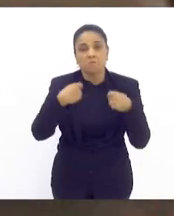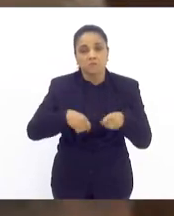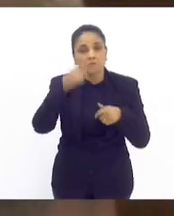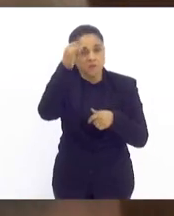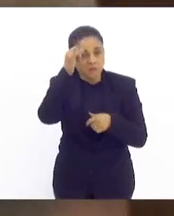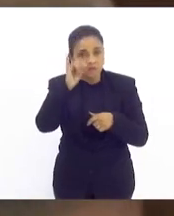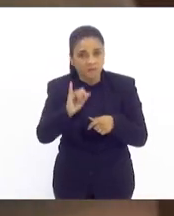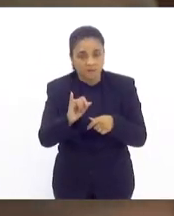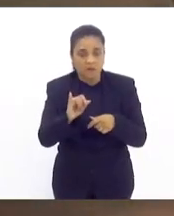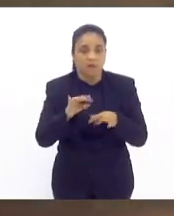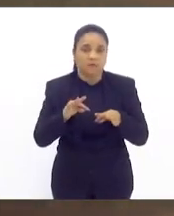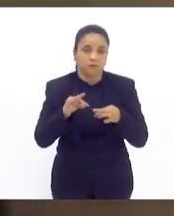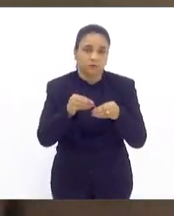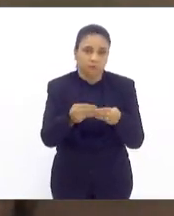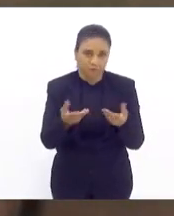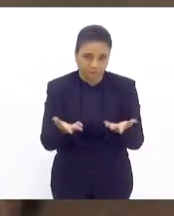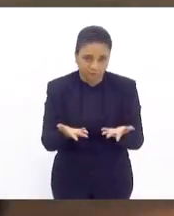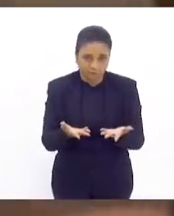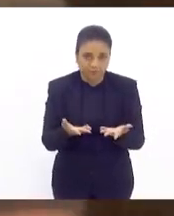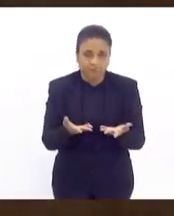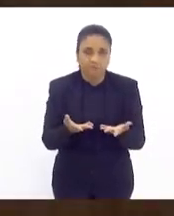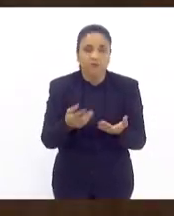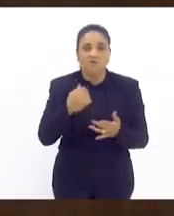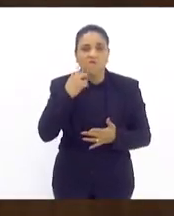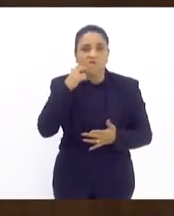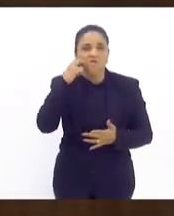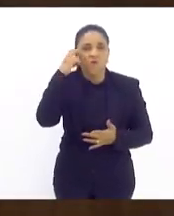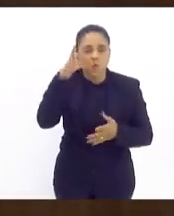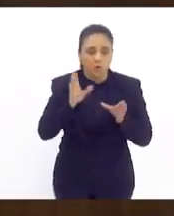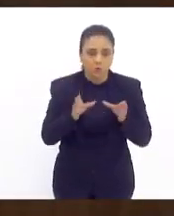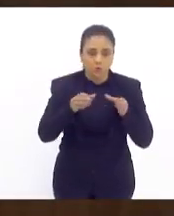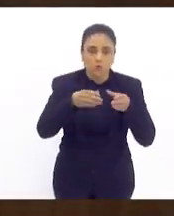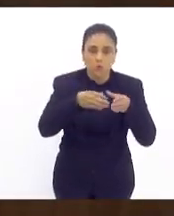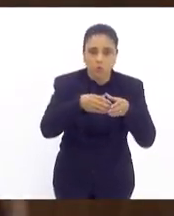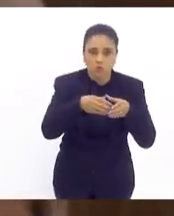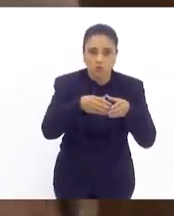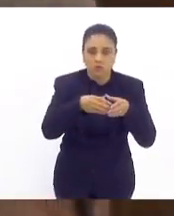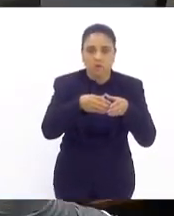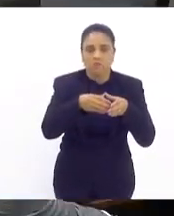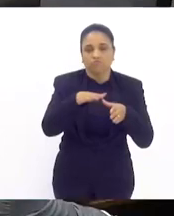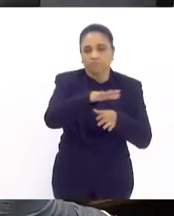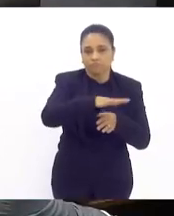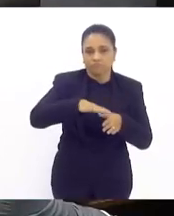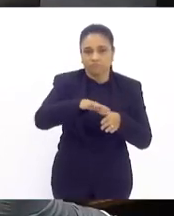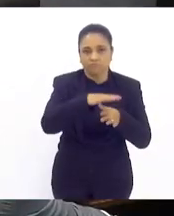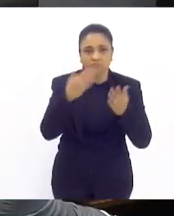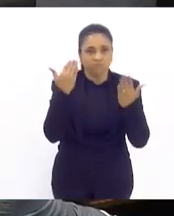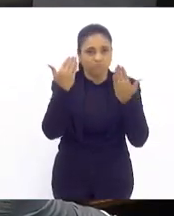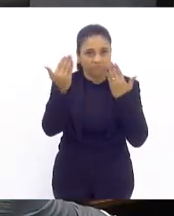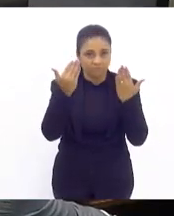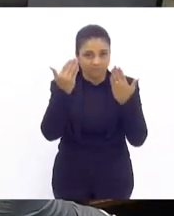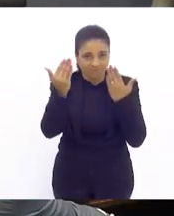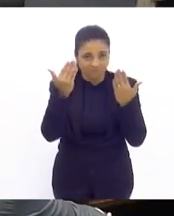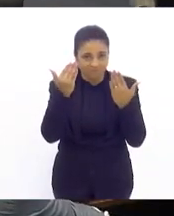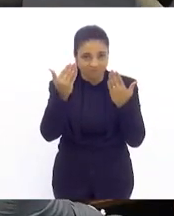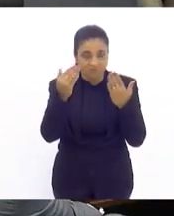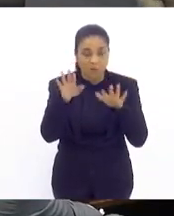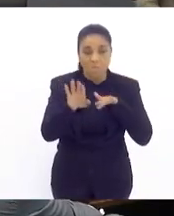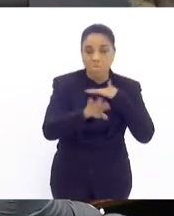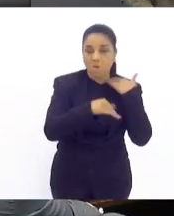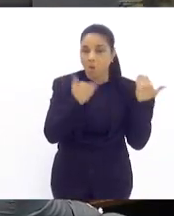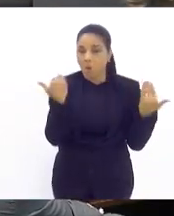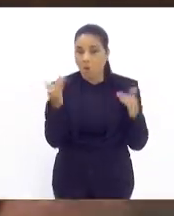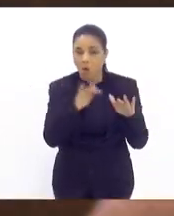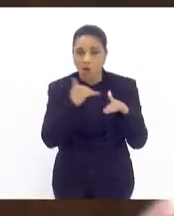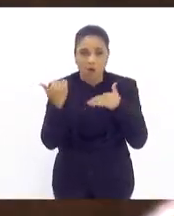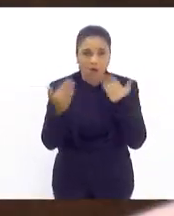os danos em todos os níveis Isso é uma vergonha para o Conselho Regional de Psicologia usar morte de crianças